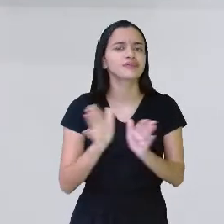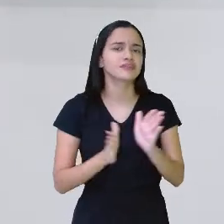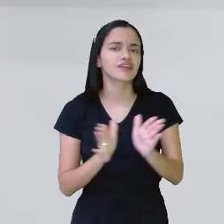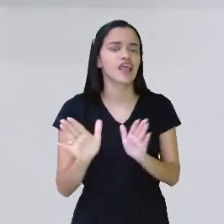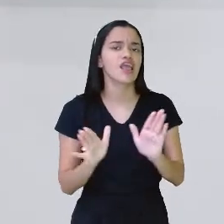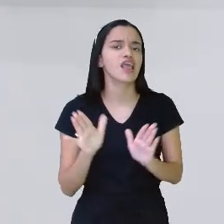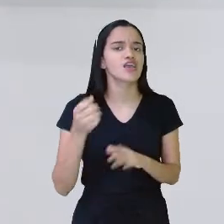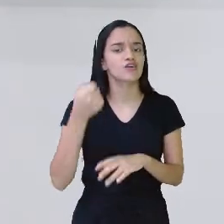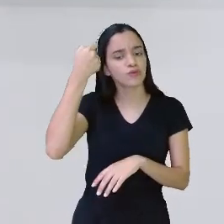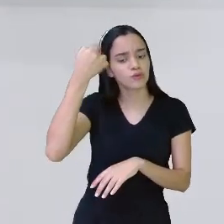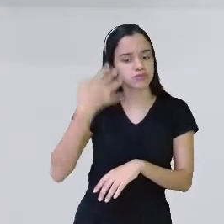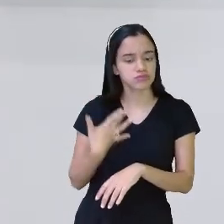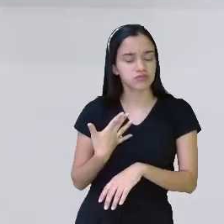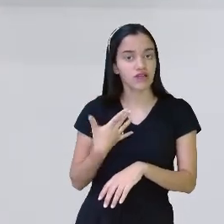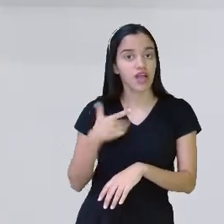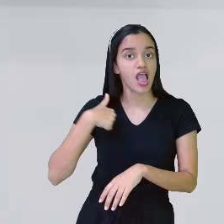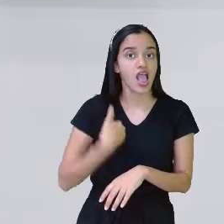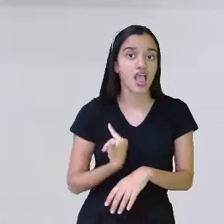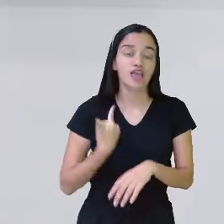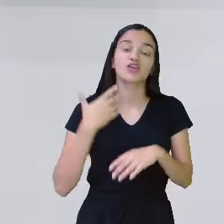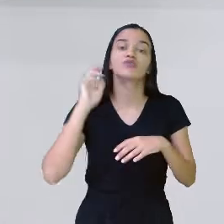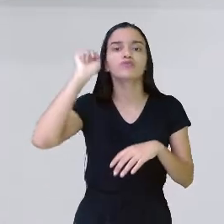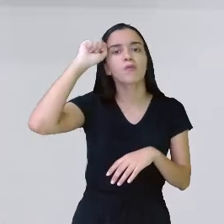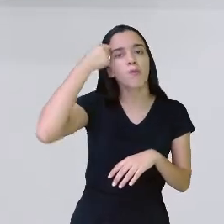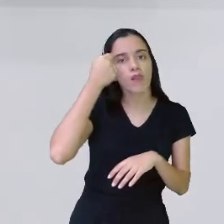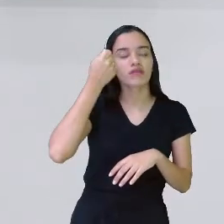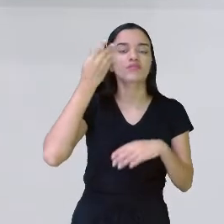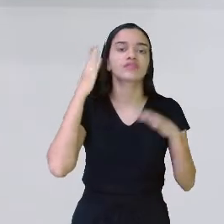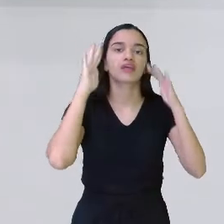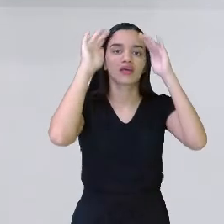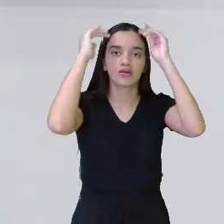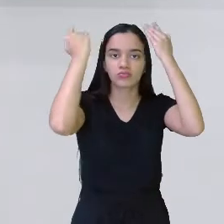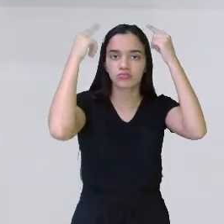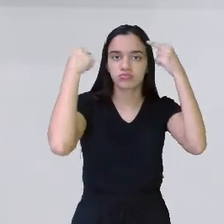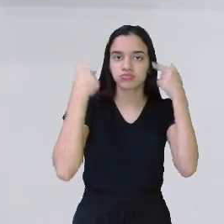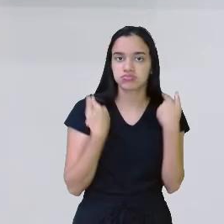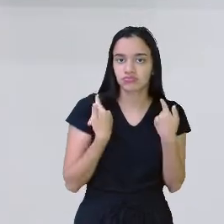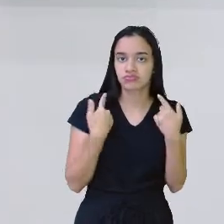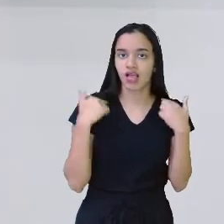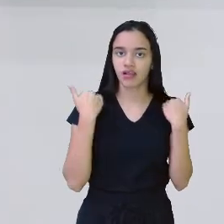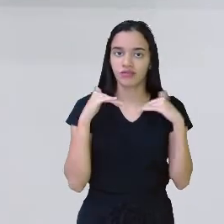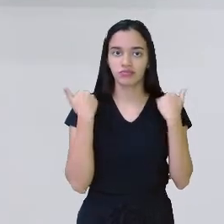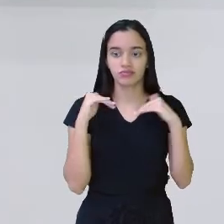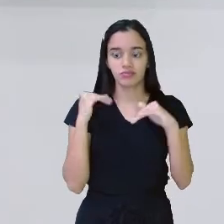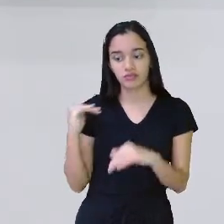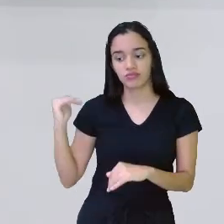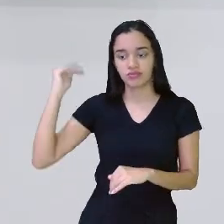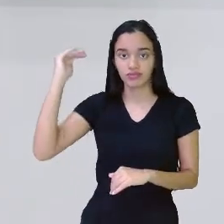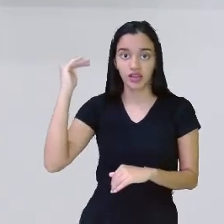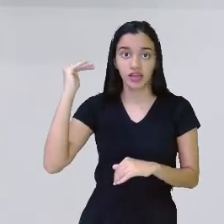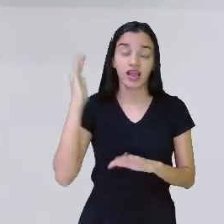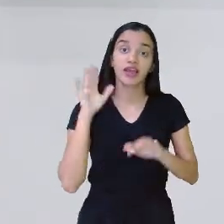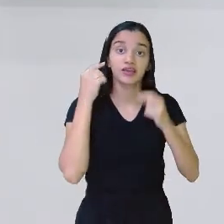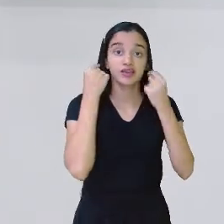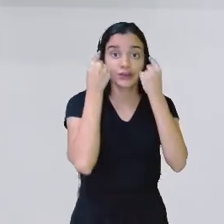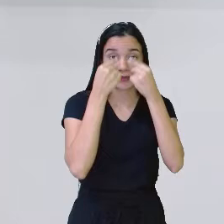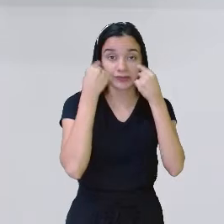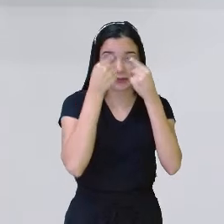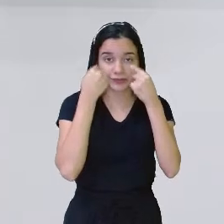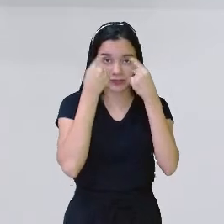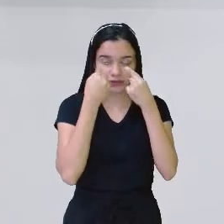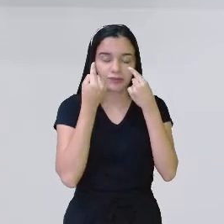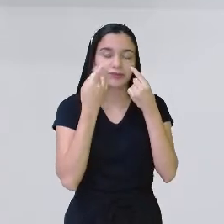me autodescrever. Eu sou uma mulher negra de estatura mediana, cabelos cacheados e pretos na altura dos